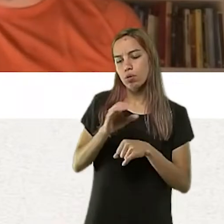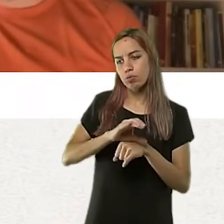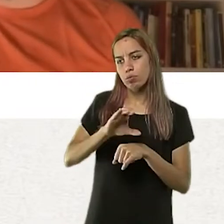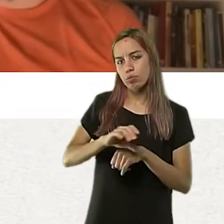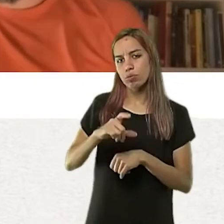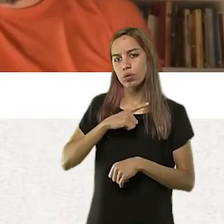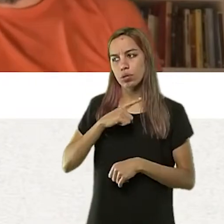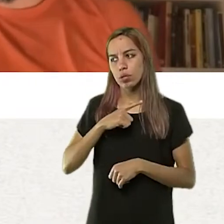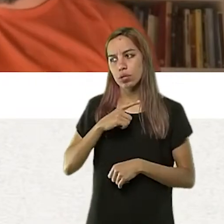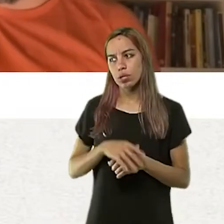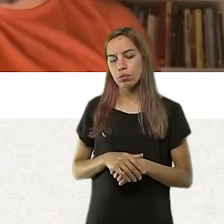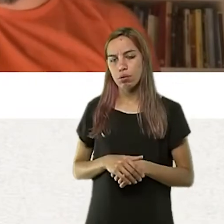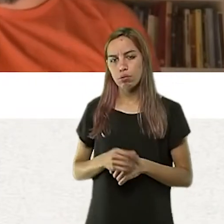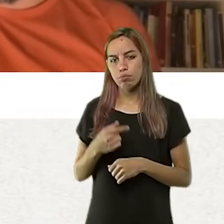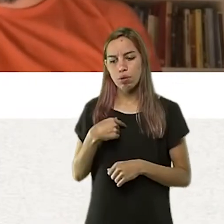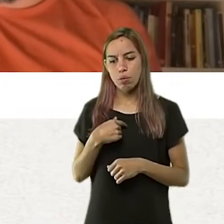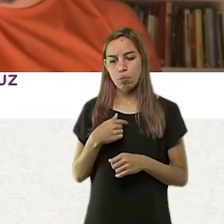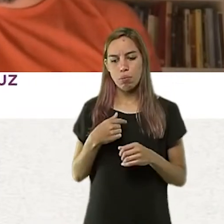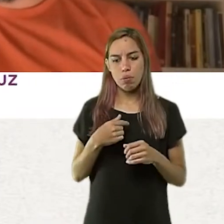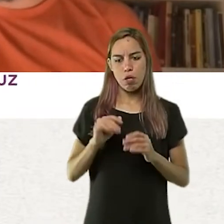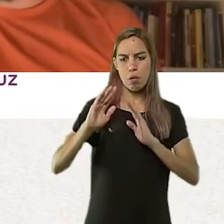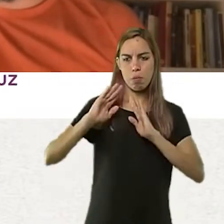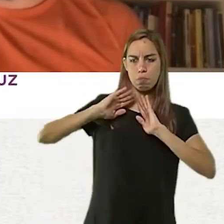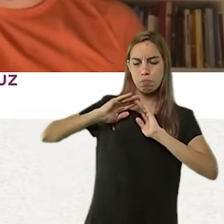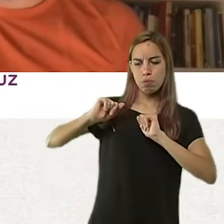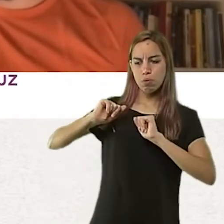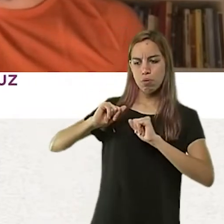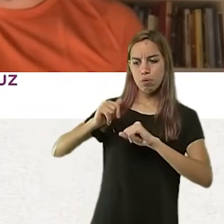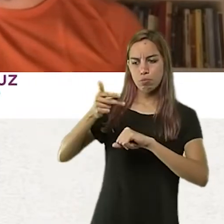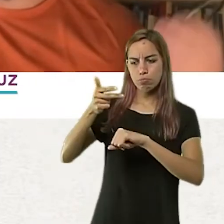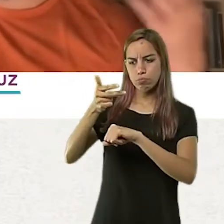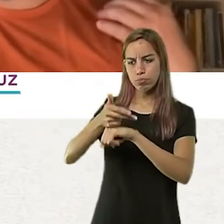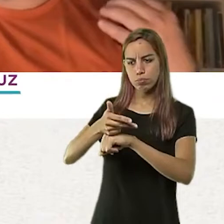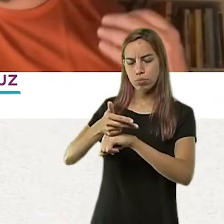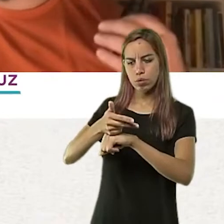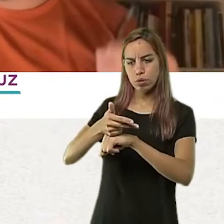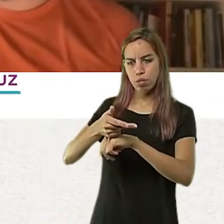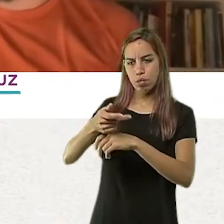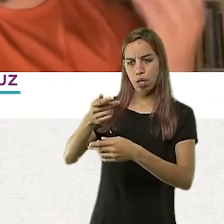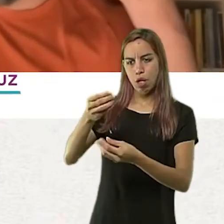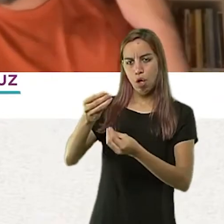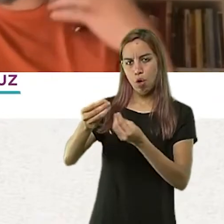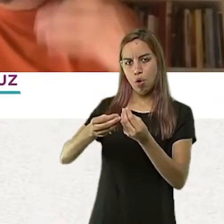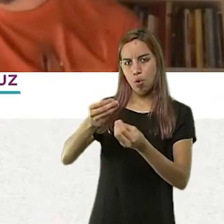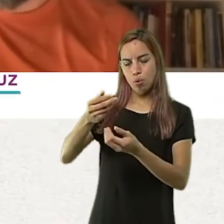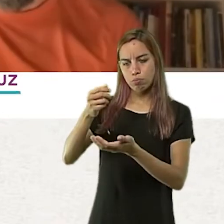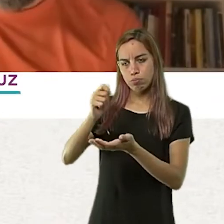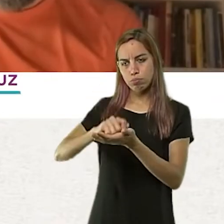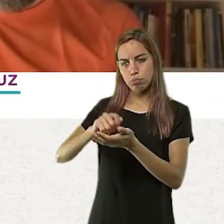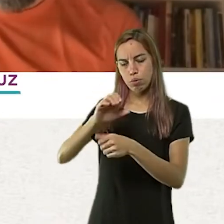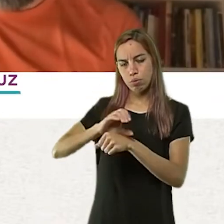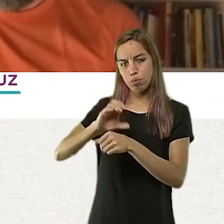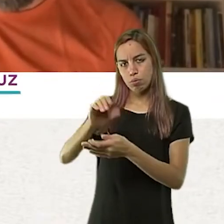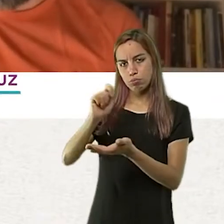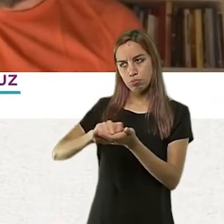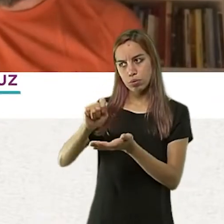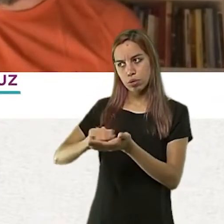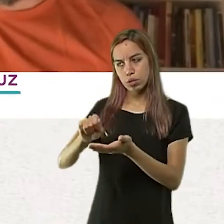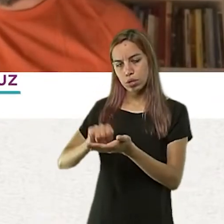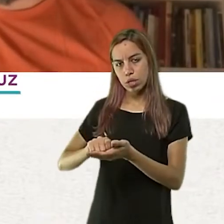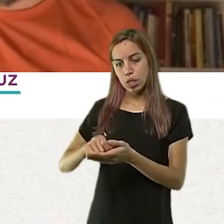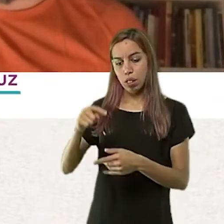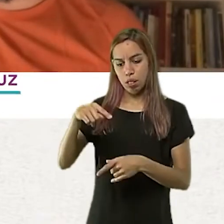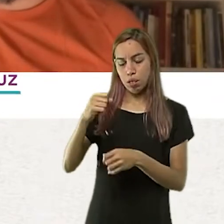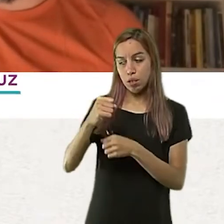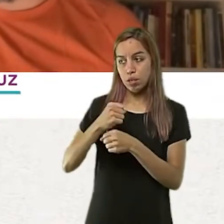para gravar um curso de escrita. Eu aceitei e ainda este ano, ou melhor já este ano, acabei por